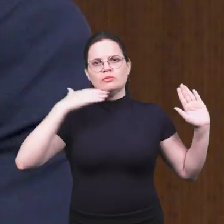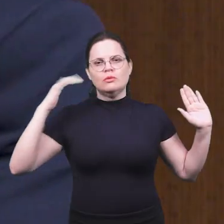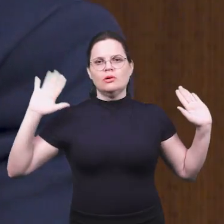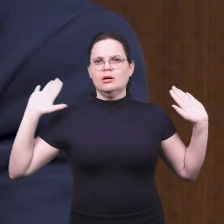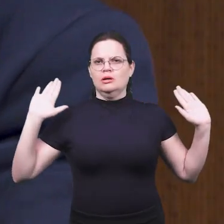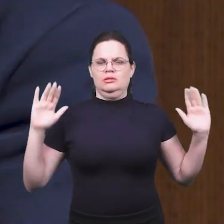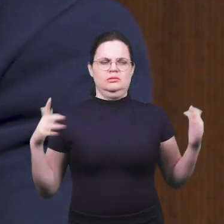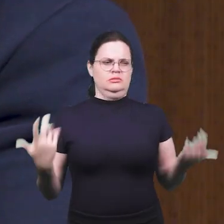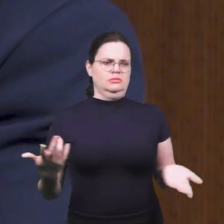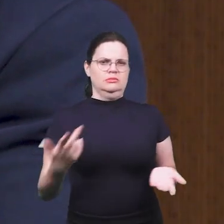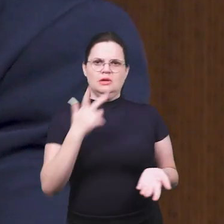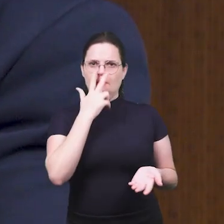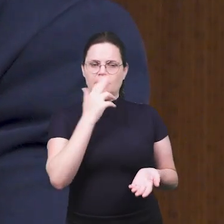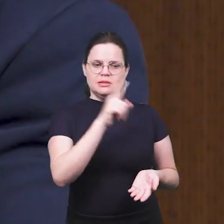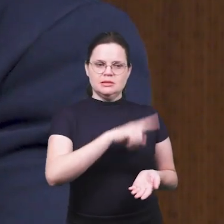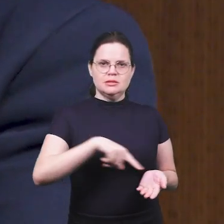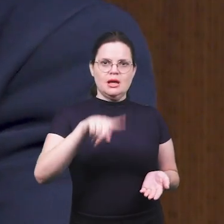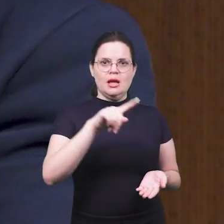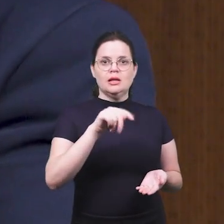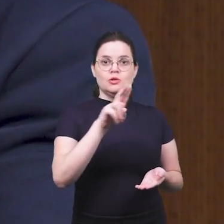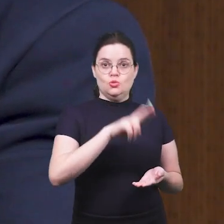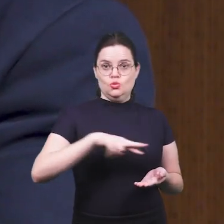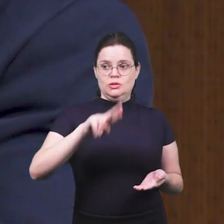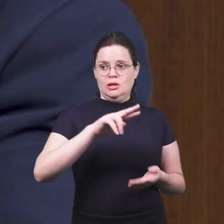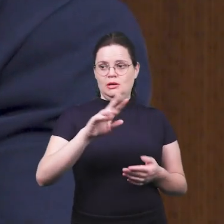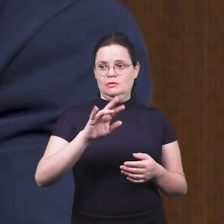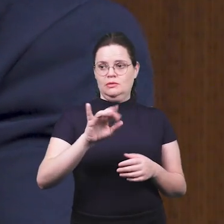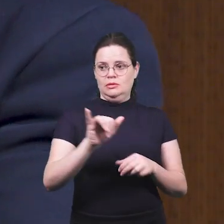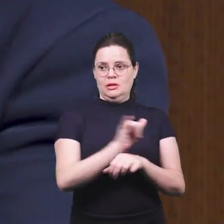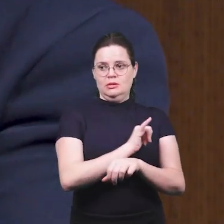igreja usava isso aí como um poder do seguinte,